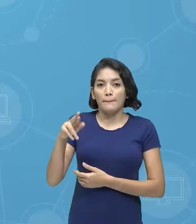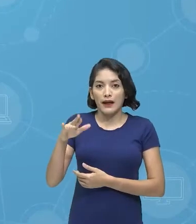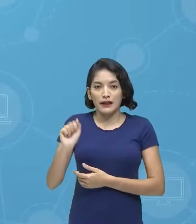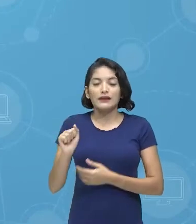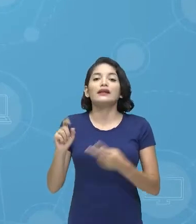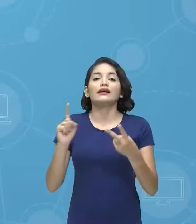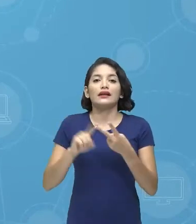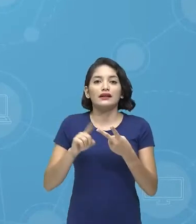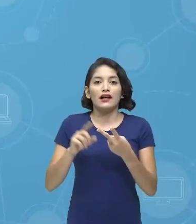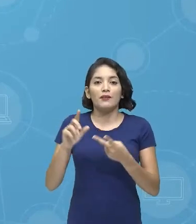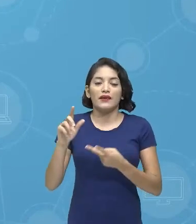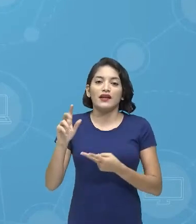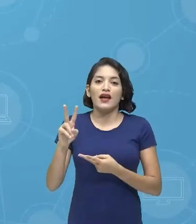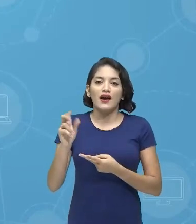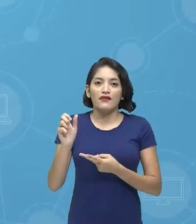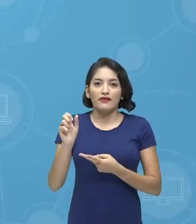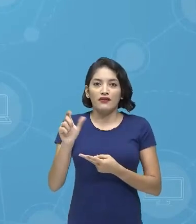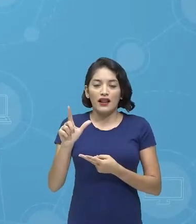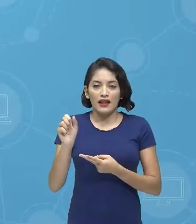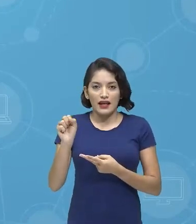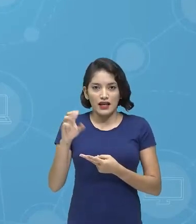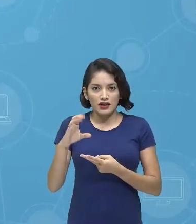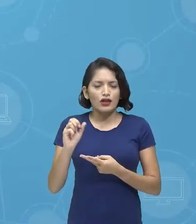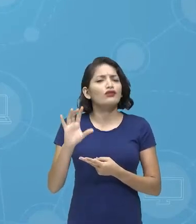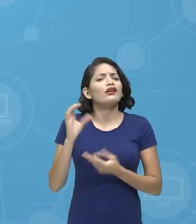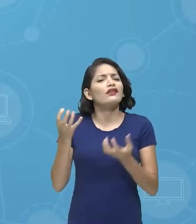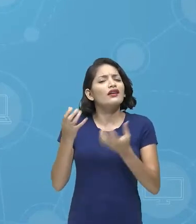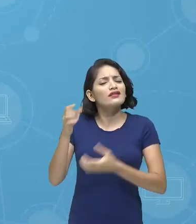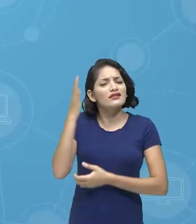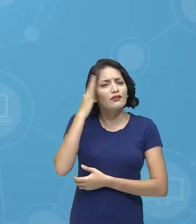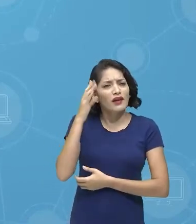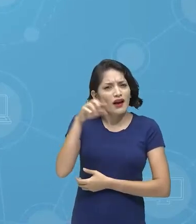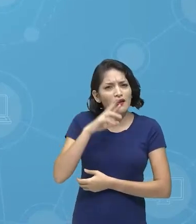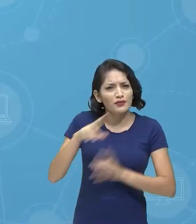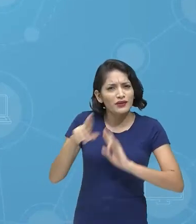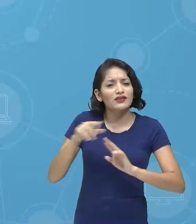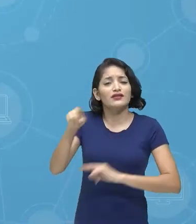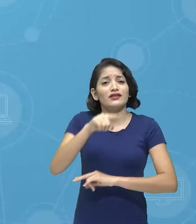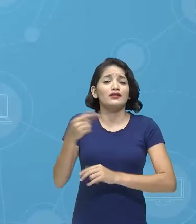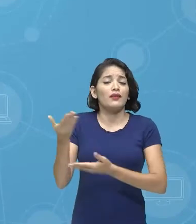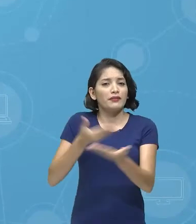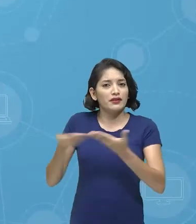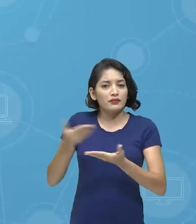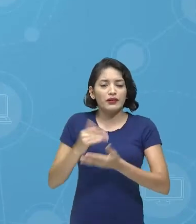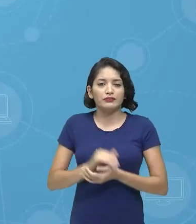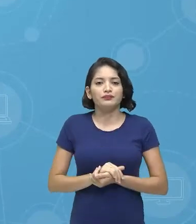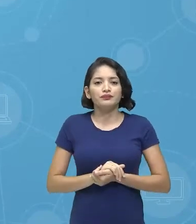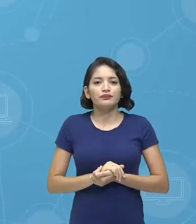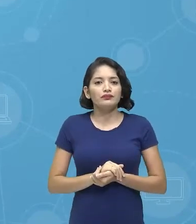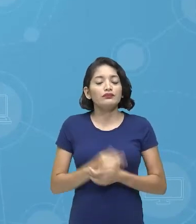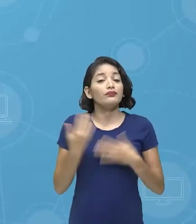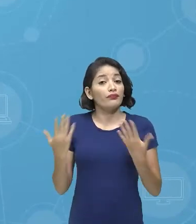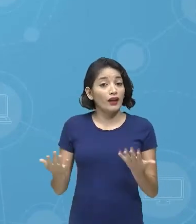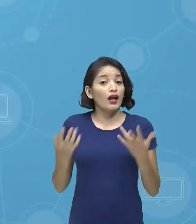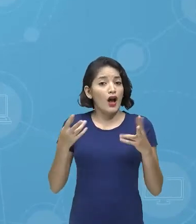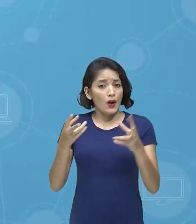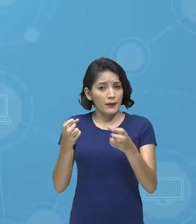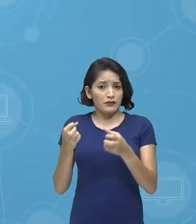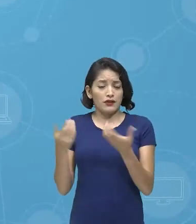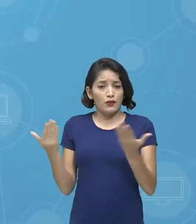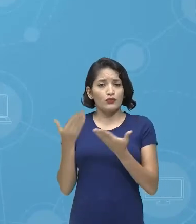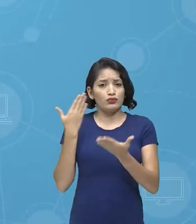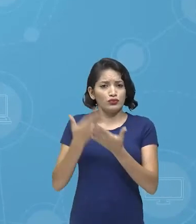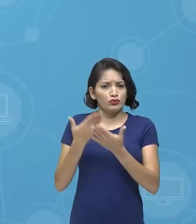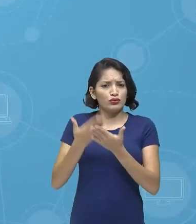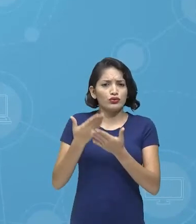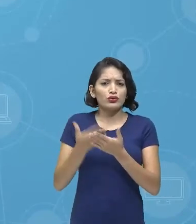quero as respostas de vocês. Tragam para nós logo, tá bom? Para a gente poder aqui participar. Então vejam bem, vocês viram hoje nessa aula